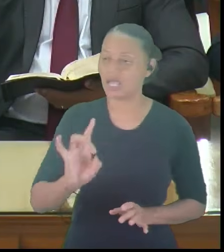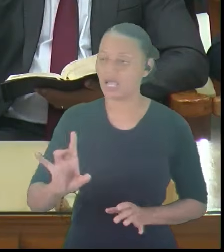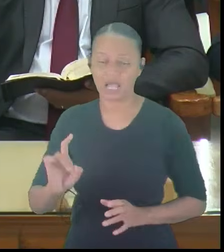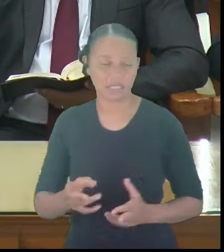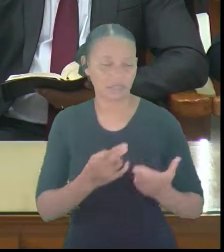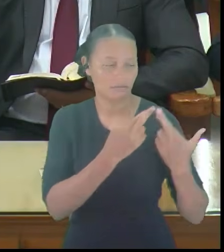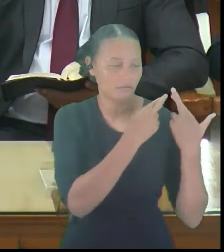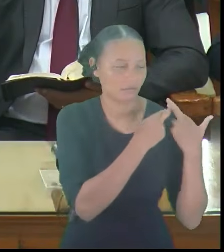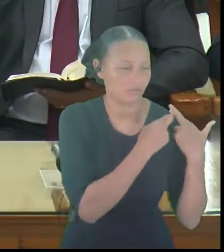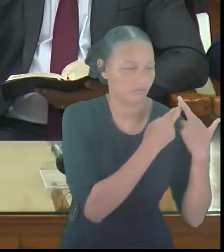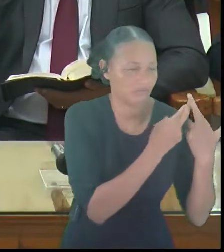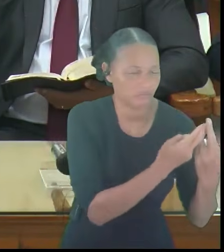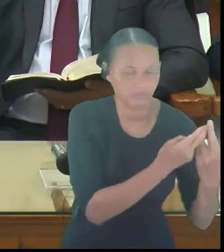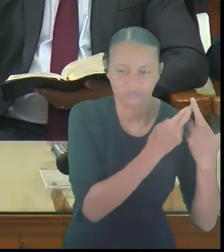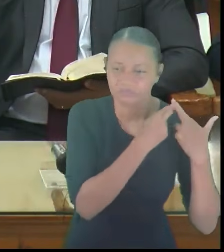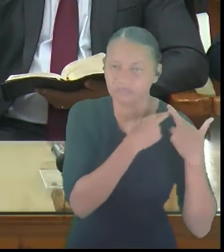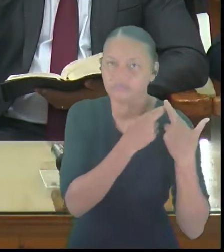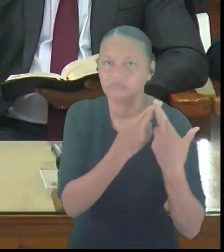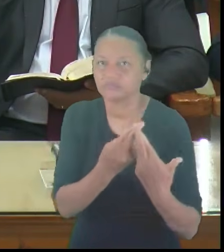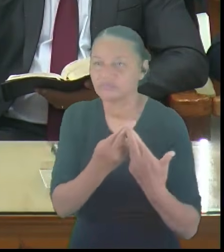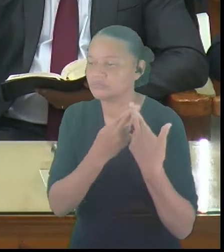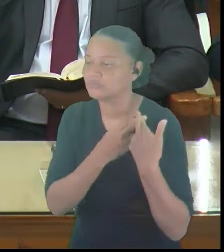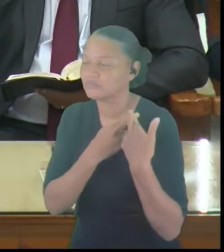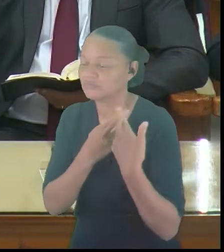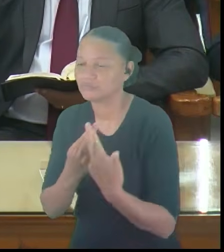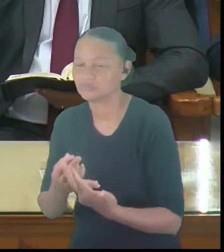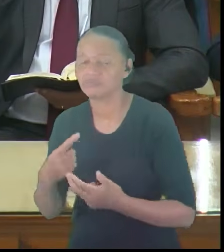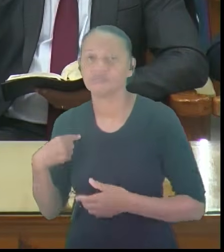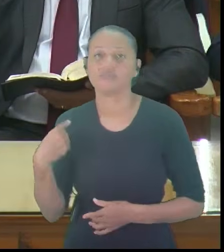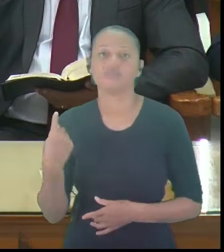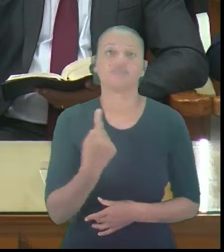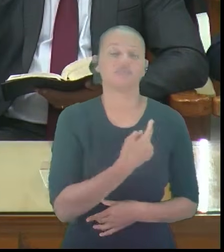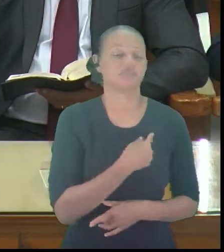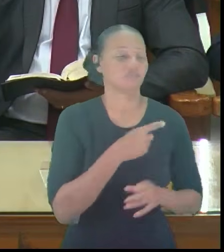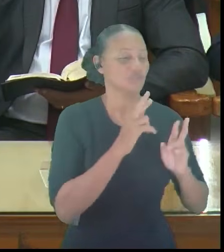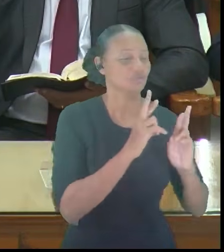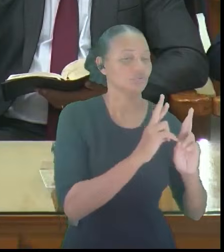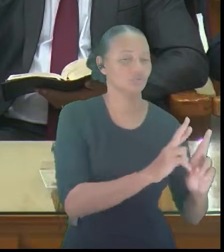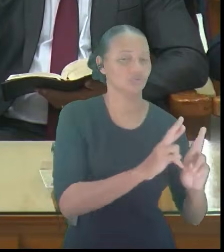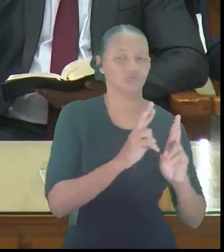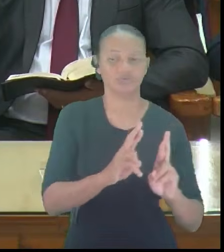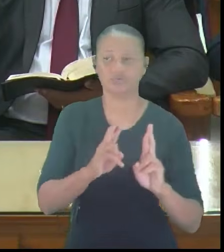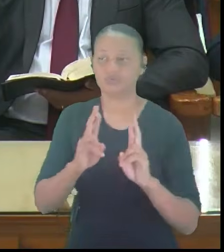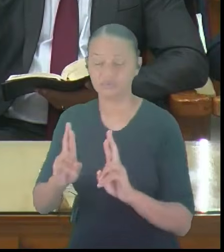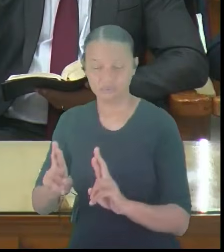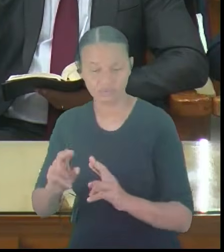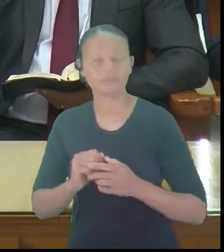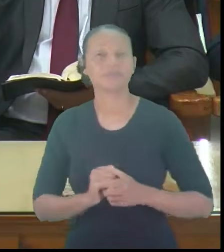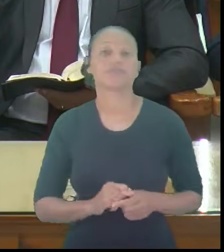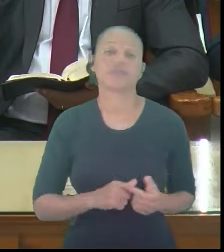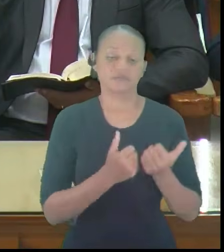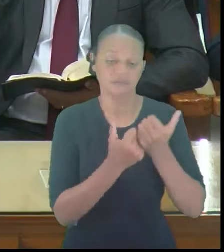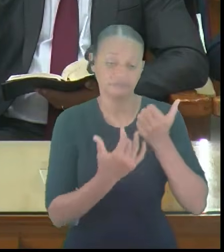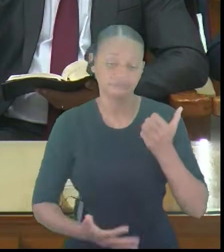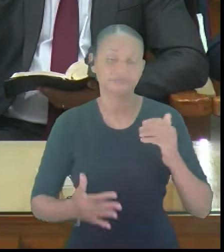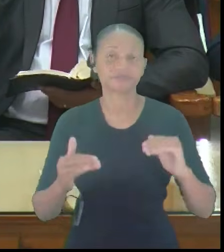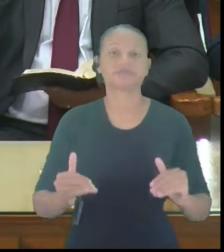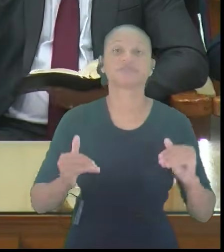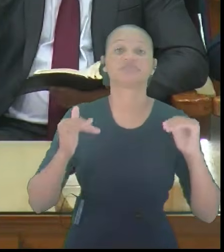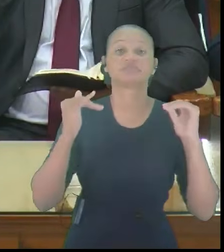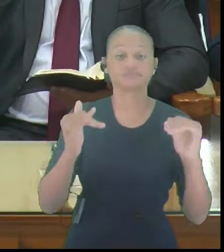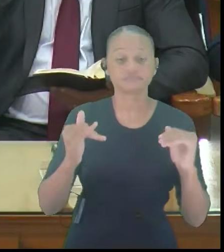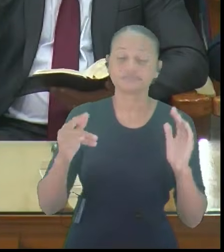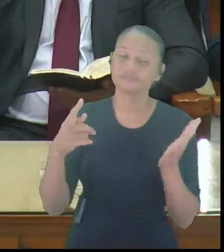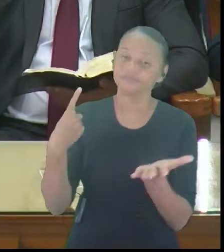uma função. E nós respeitamos a hierarquia estabelecida por quem,